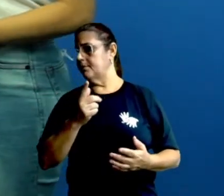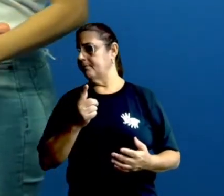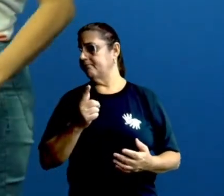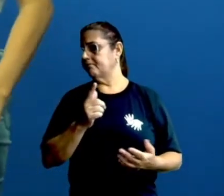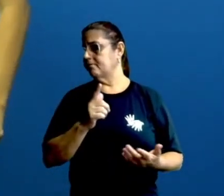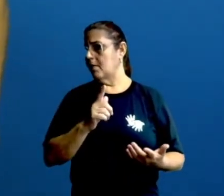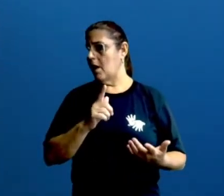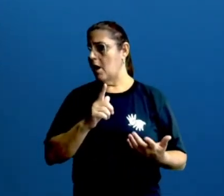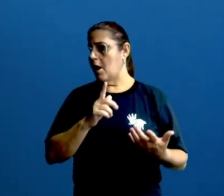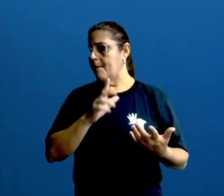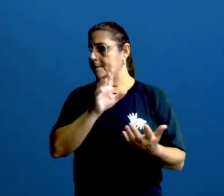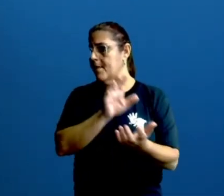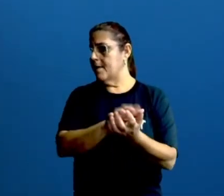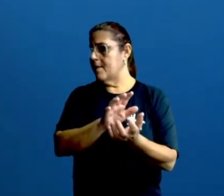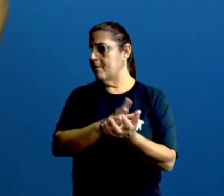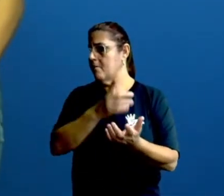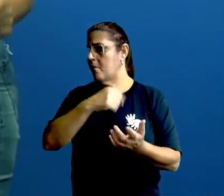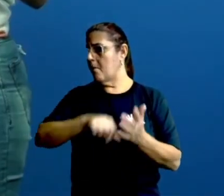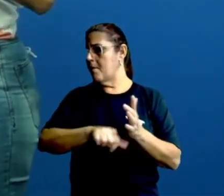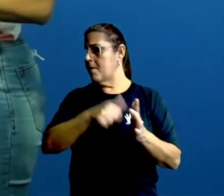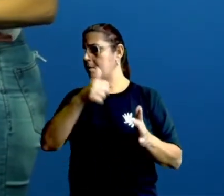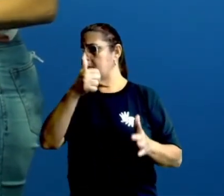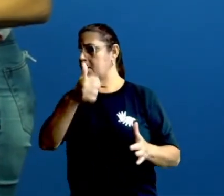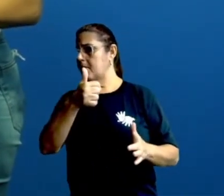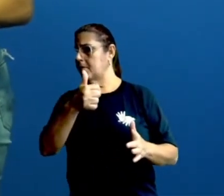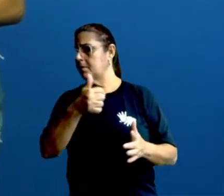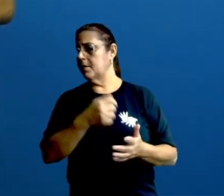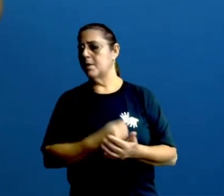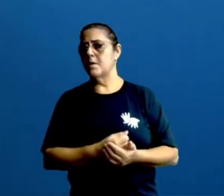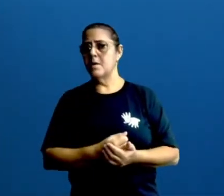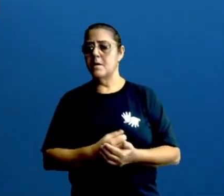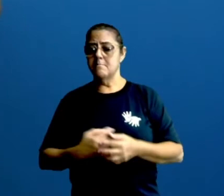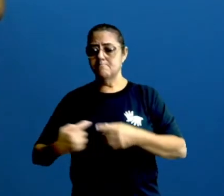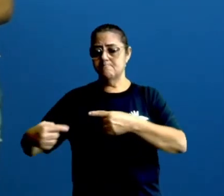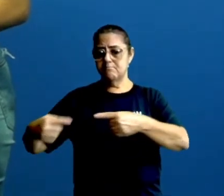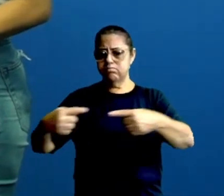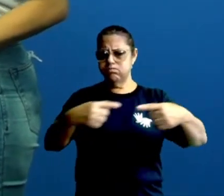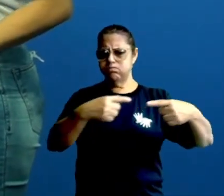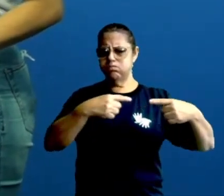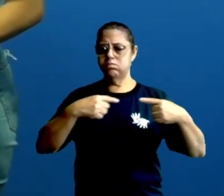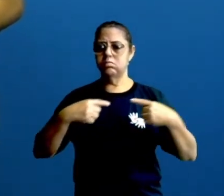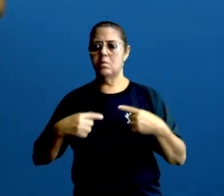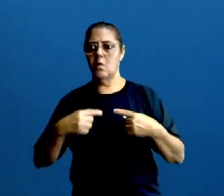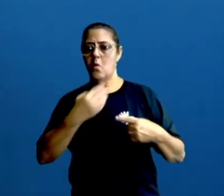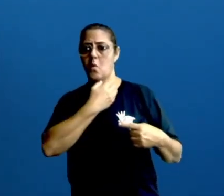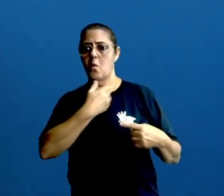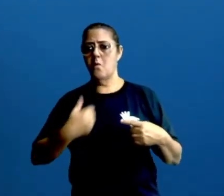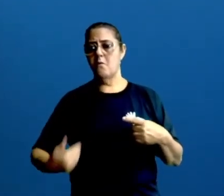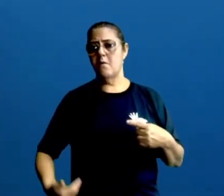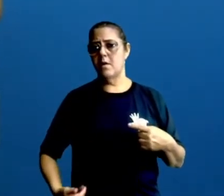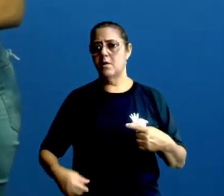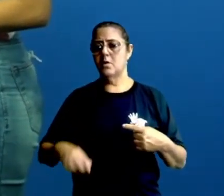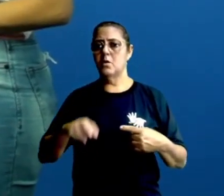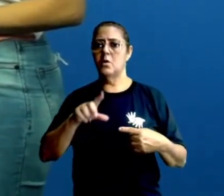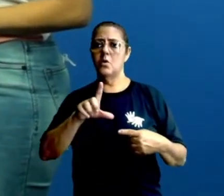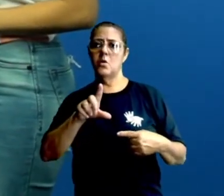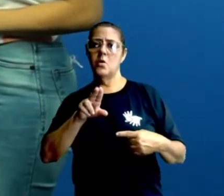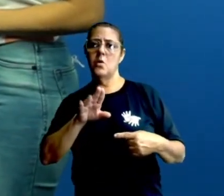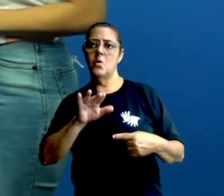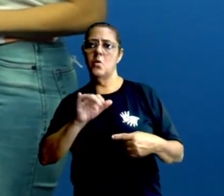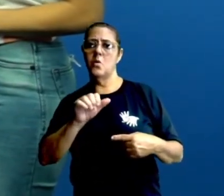Goiânia, ela se revolta contra os descasos do governador Luiz do